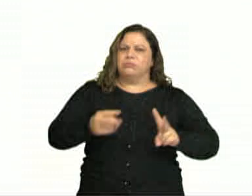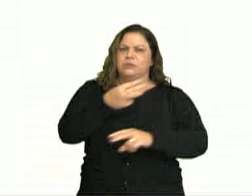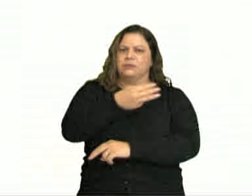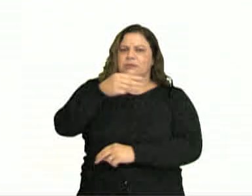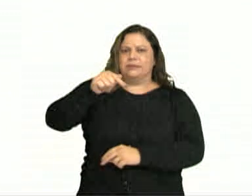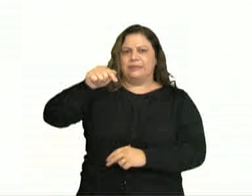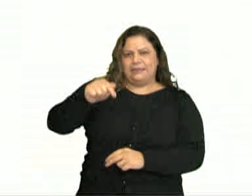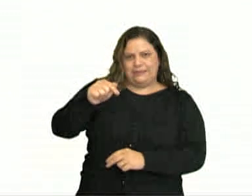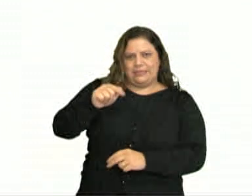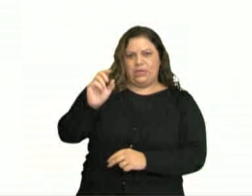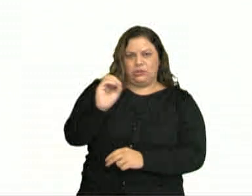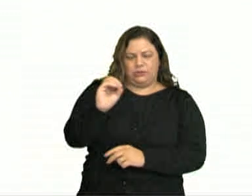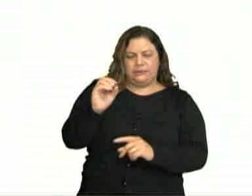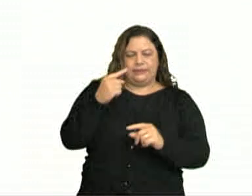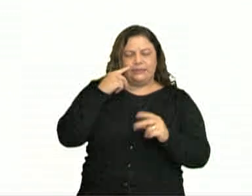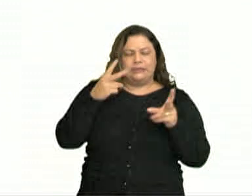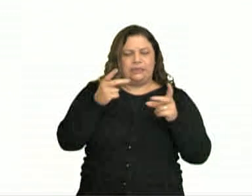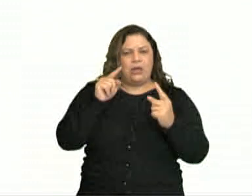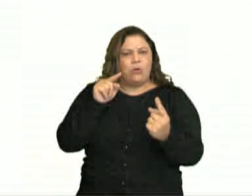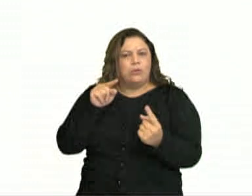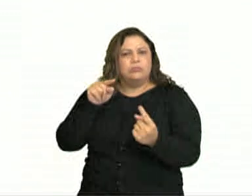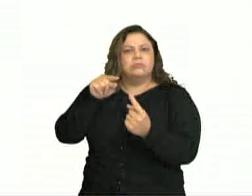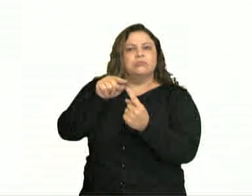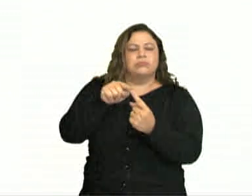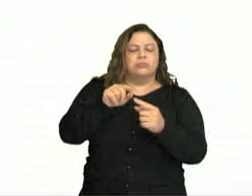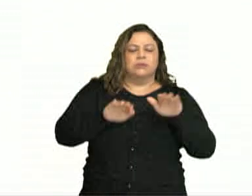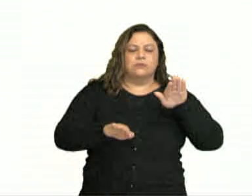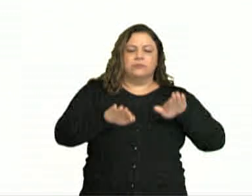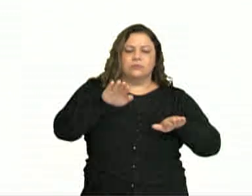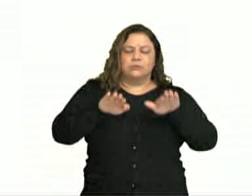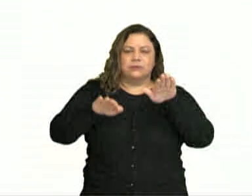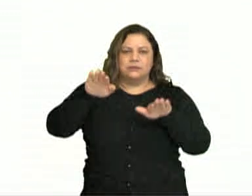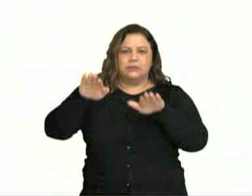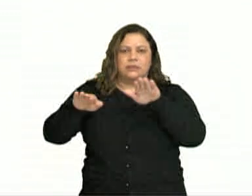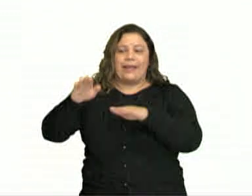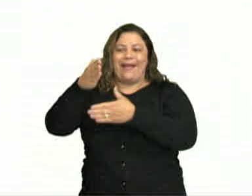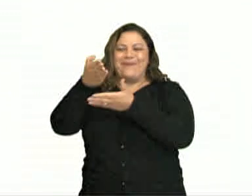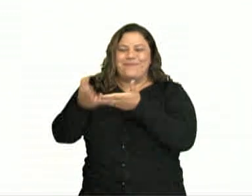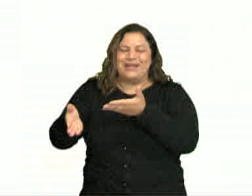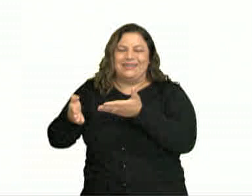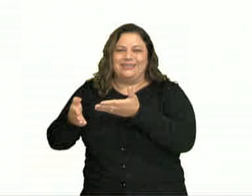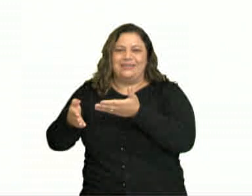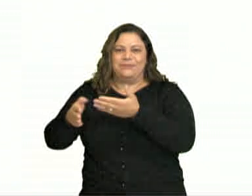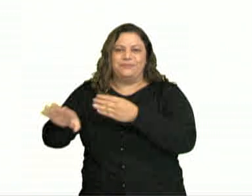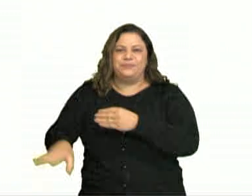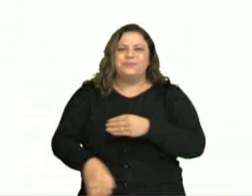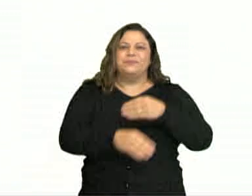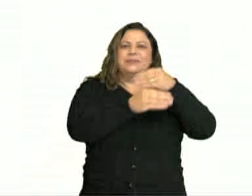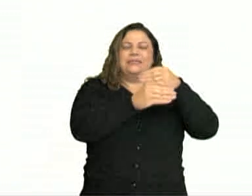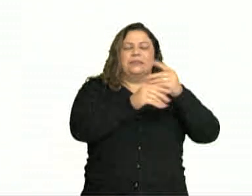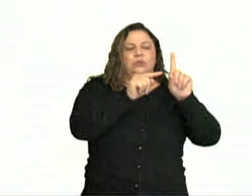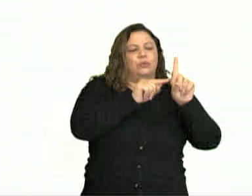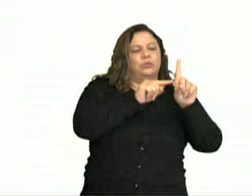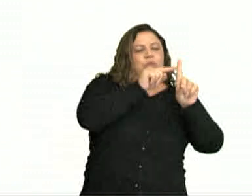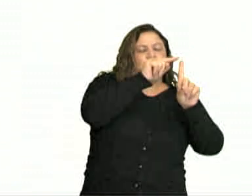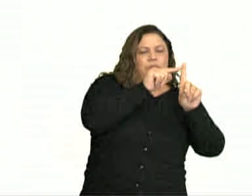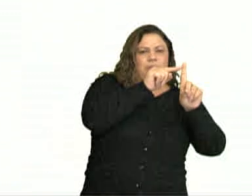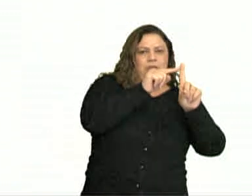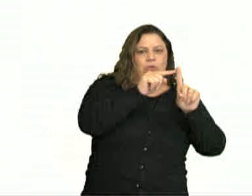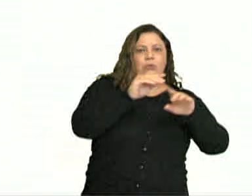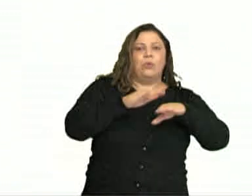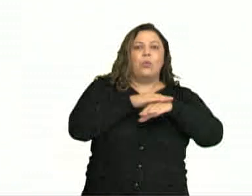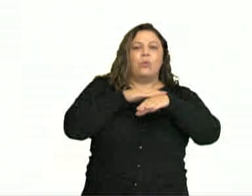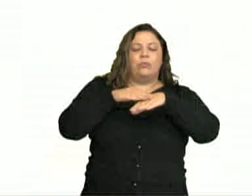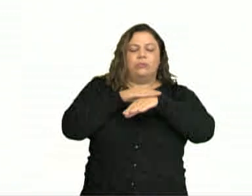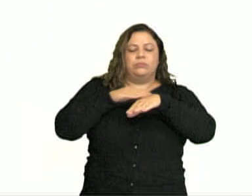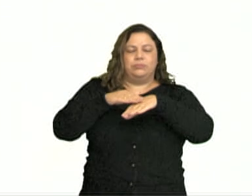Essa finalidade é alcançada por meio do equilíbrio entre perda e ganho de calor por órgãos periféricos, como a pele, por